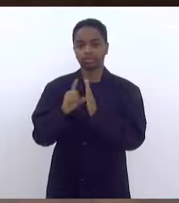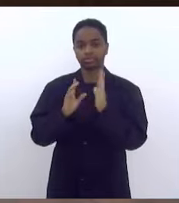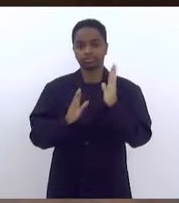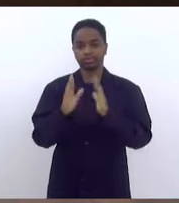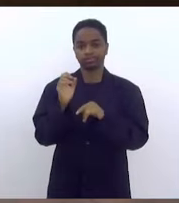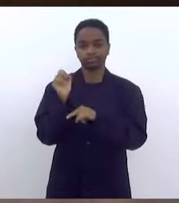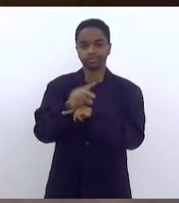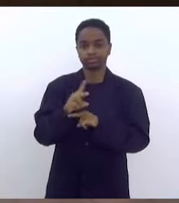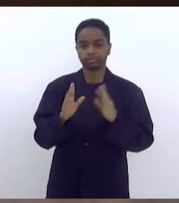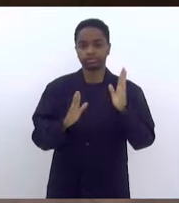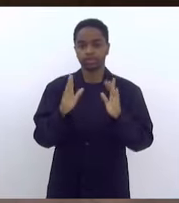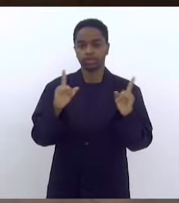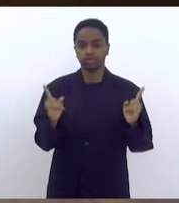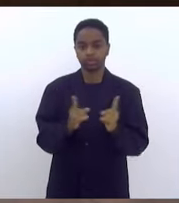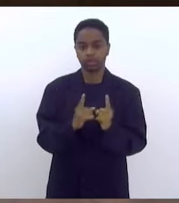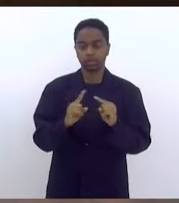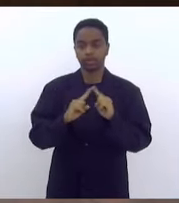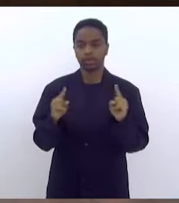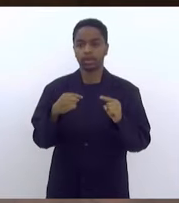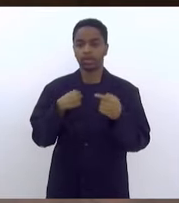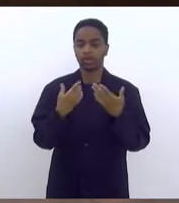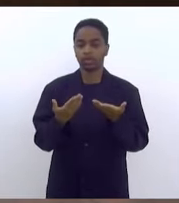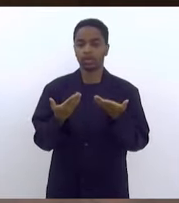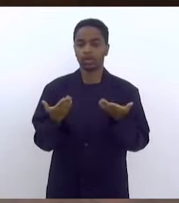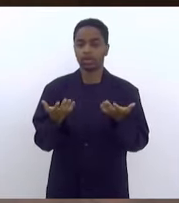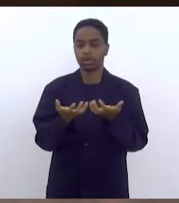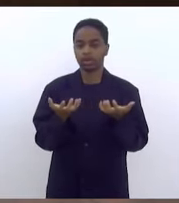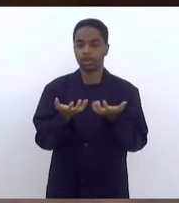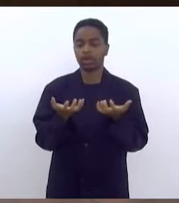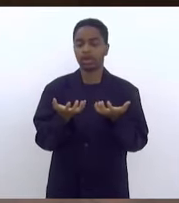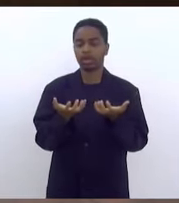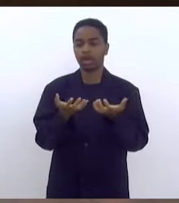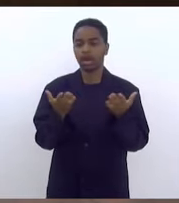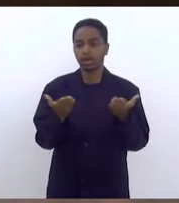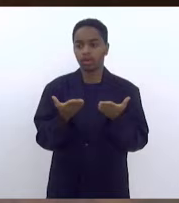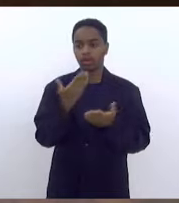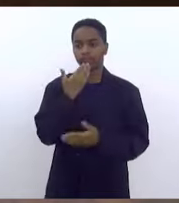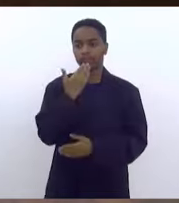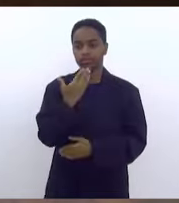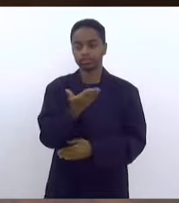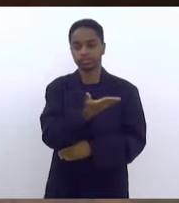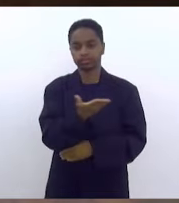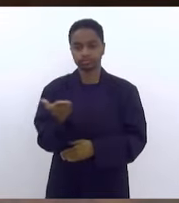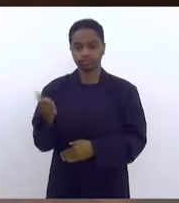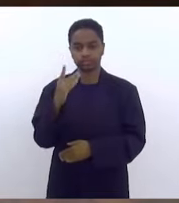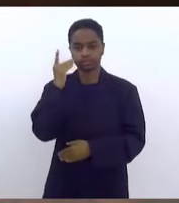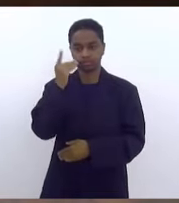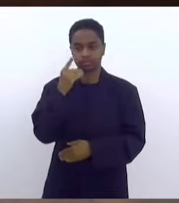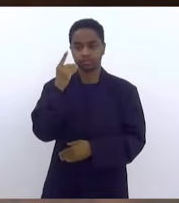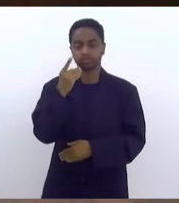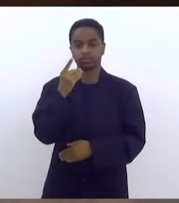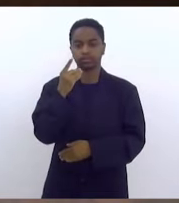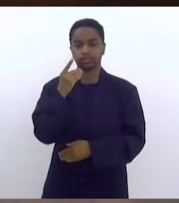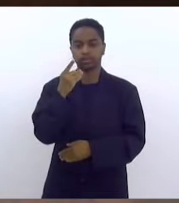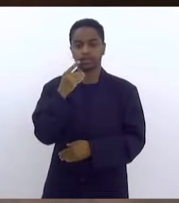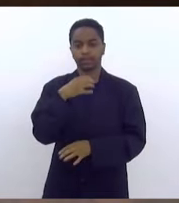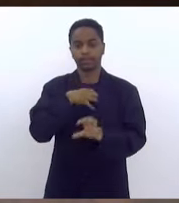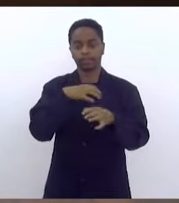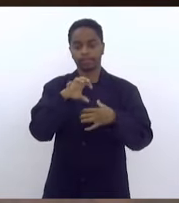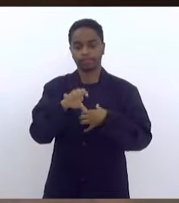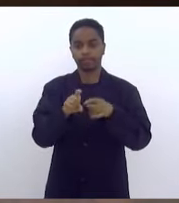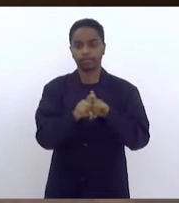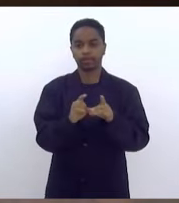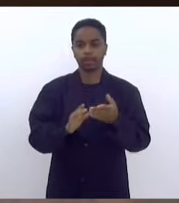passada, eu peço aqui a esta casa, honrosa casa, aos meus pares, que se sensibilize e